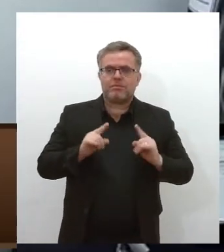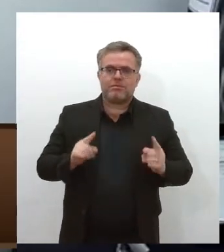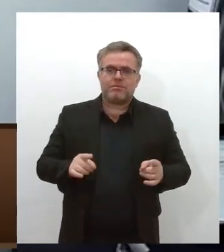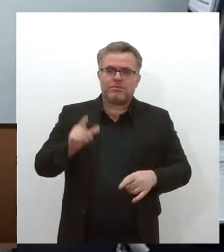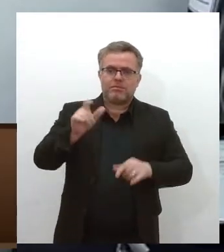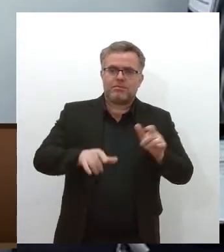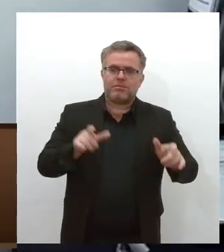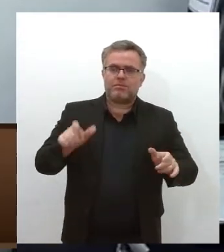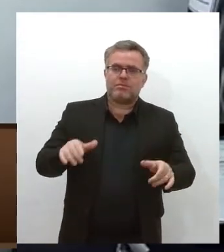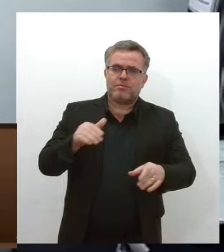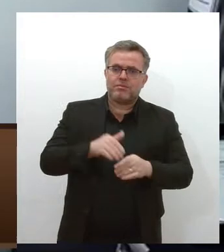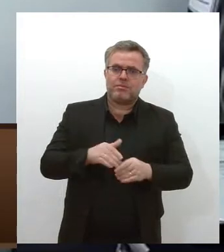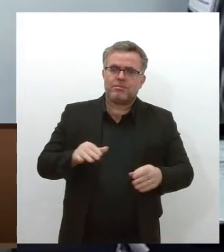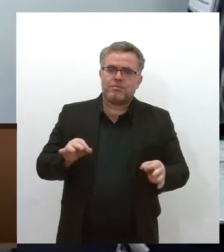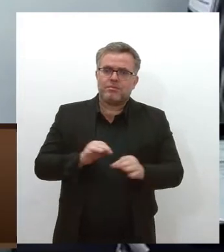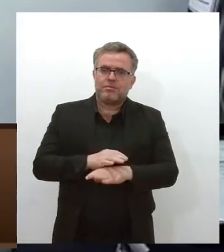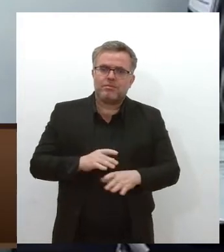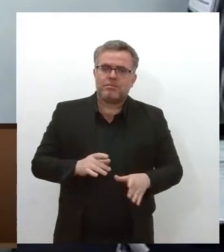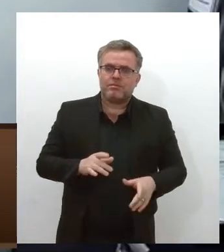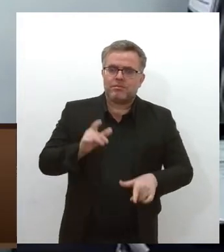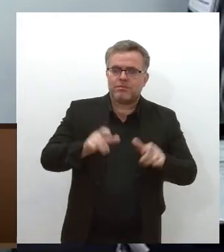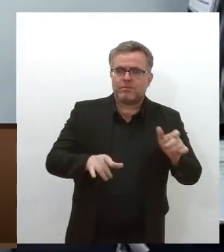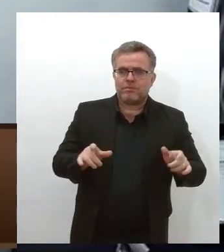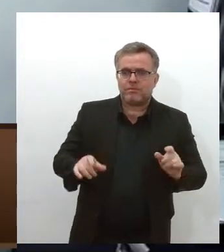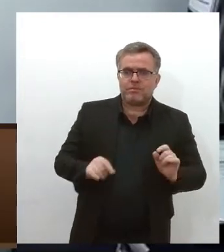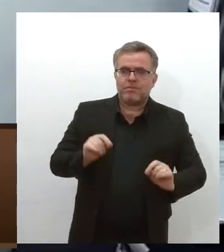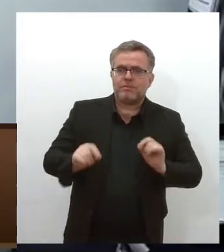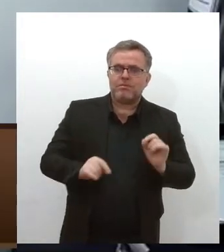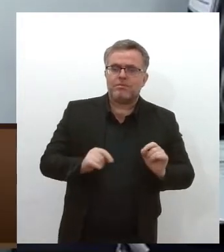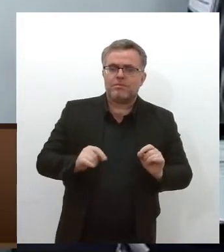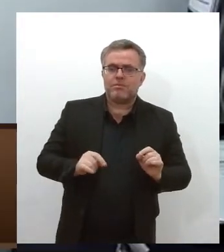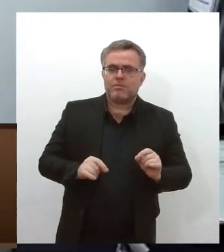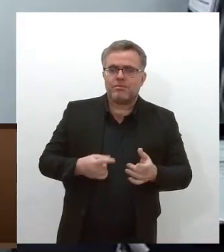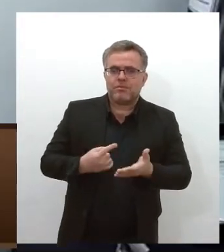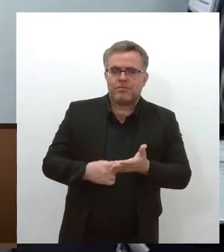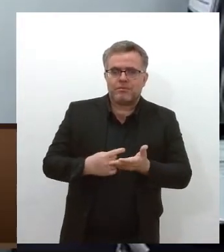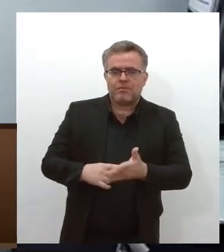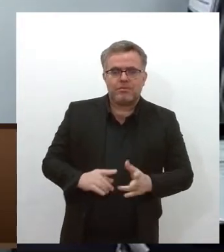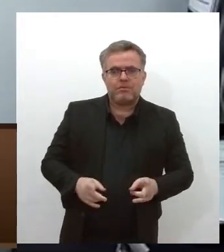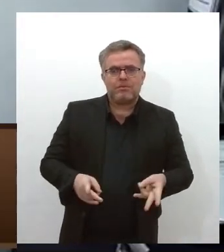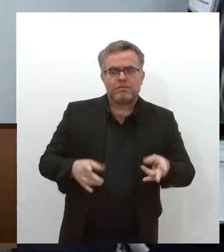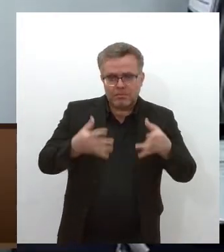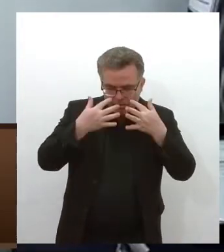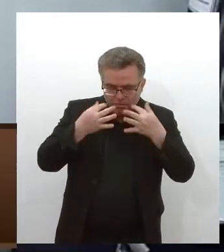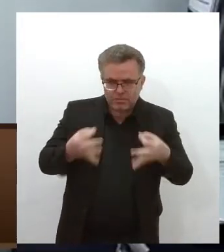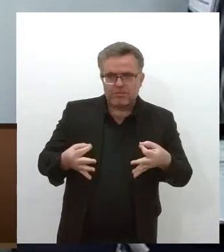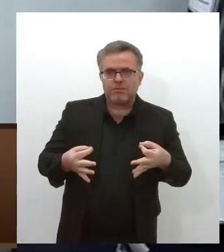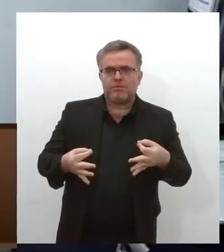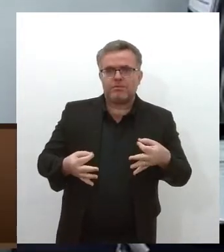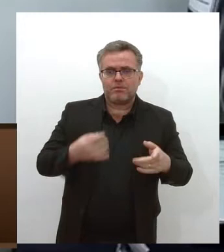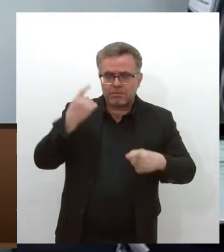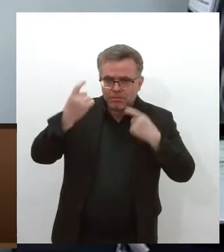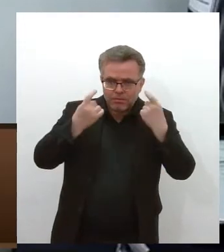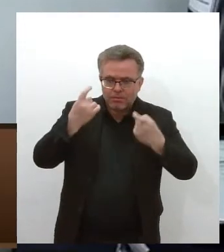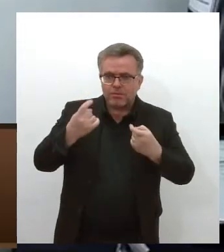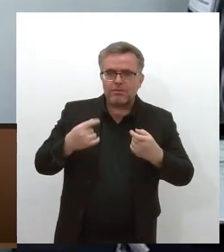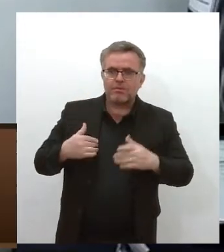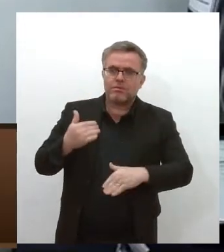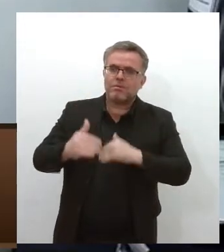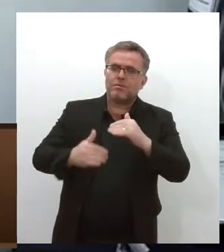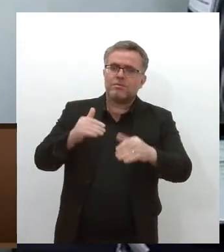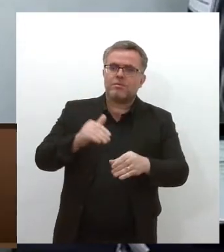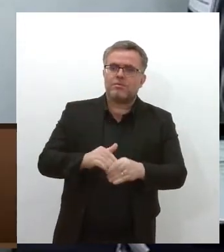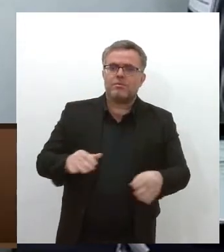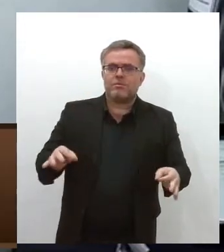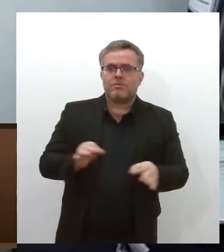brasileiro é aquele eleitor que dá a atenção, preocupa-se com o processo eleitoral em época de campanha